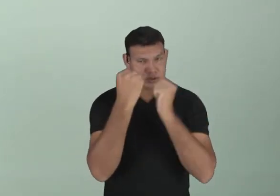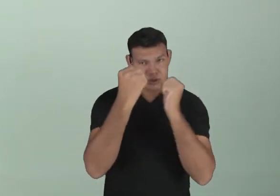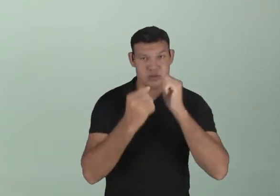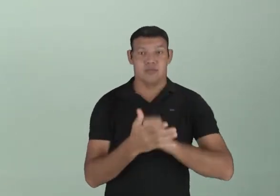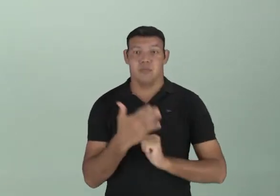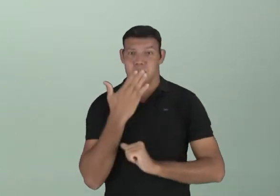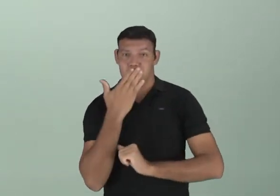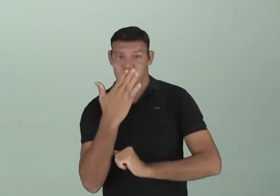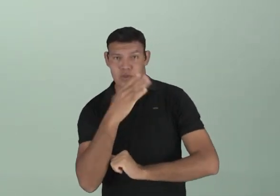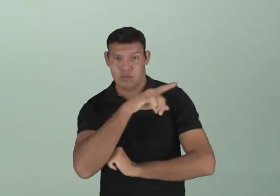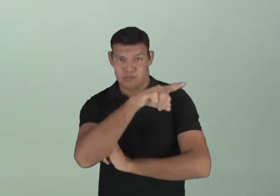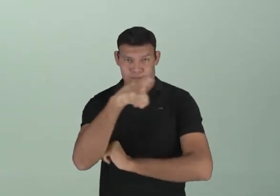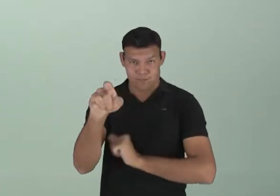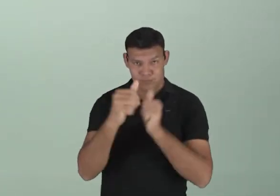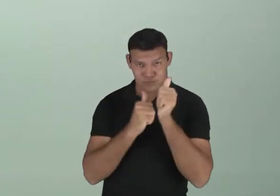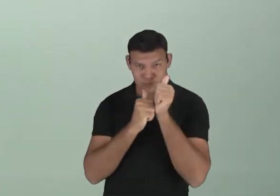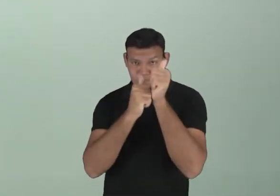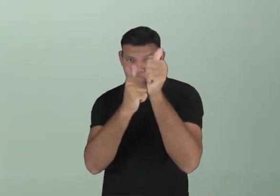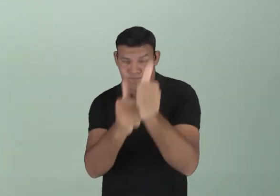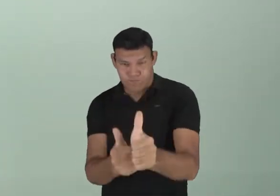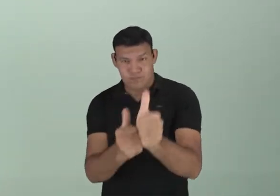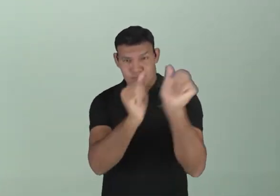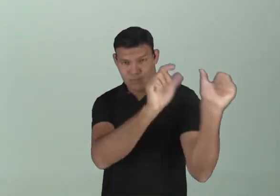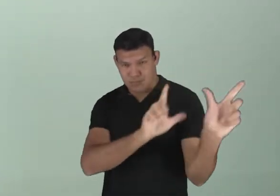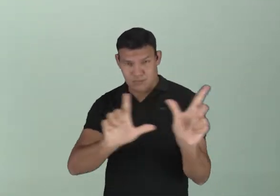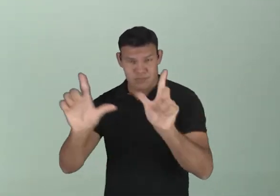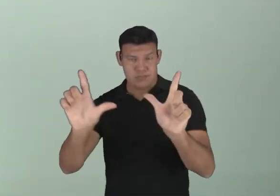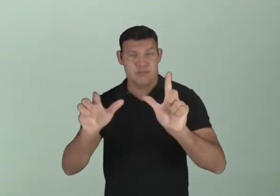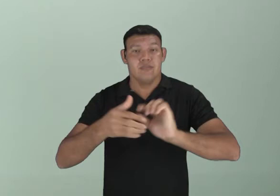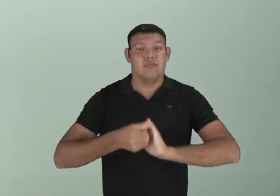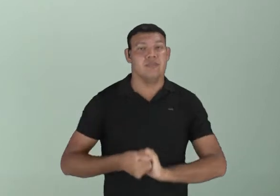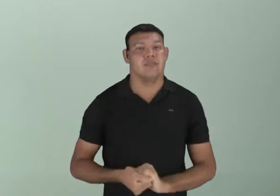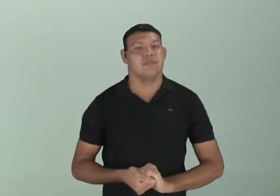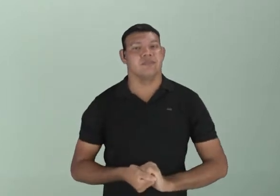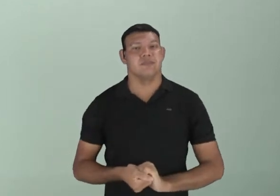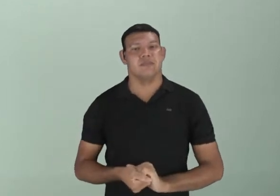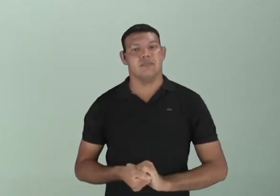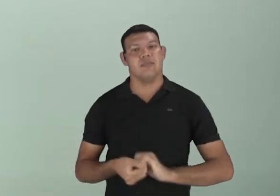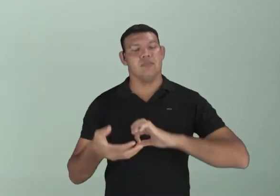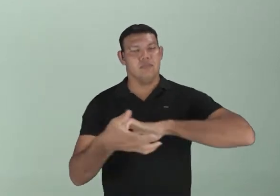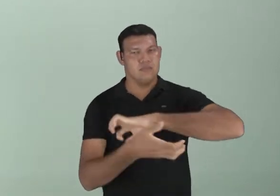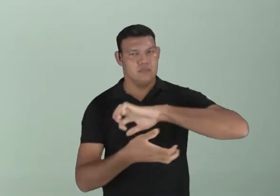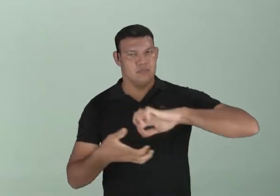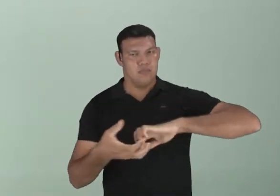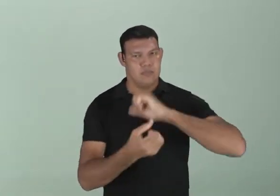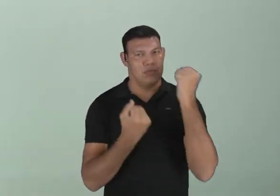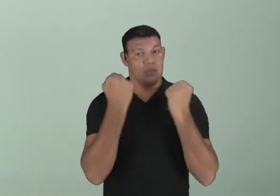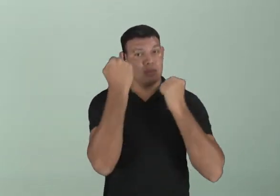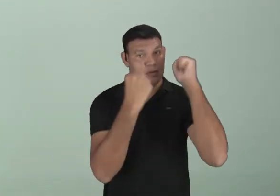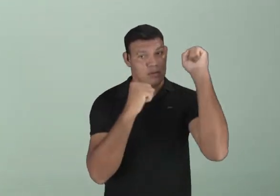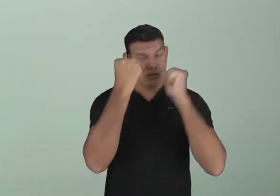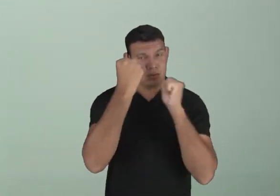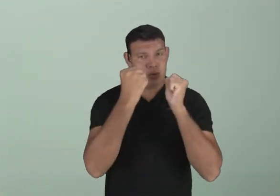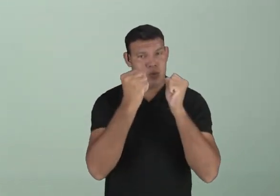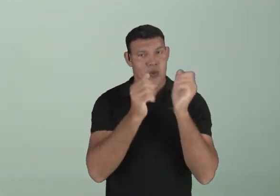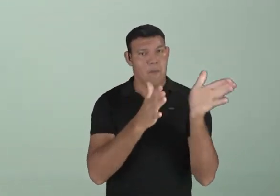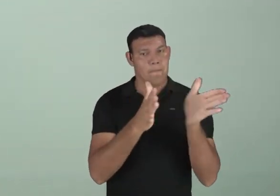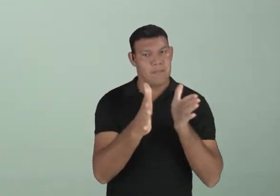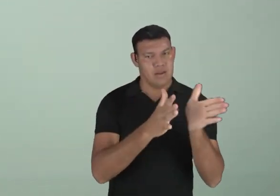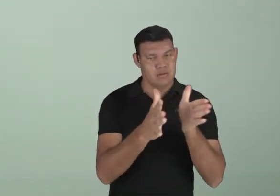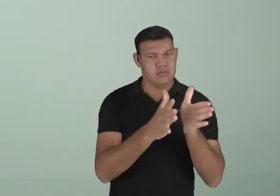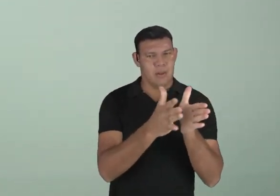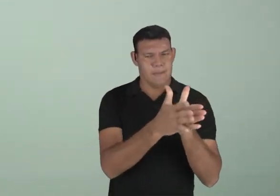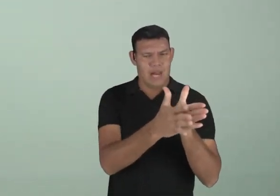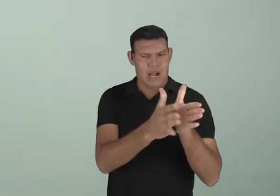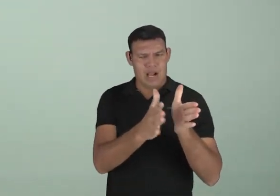bastante atenta, você acompanhe agora em tela. A Revolução Industrial foi o período de